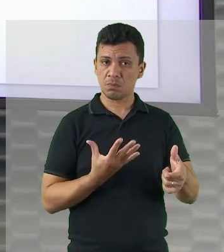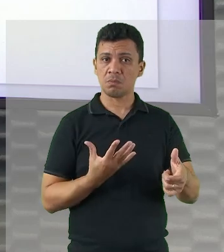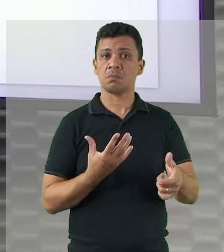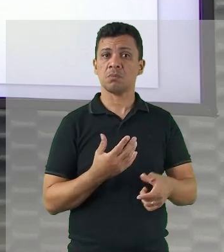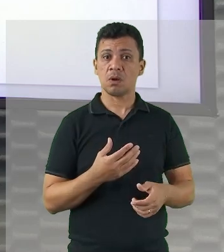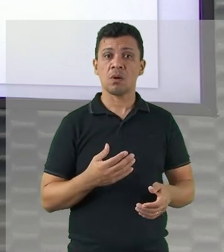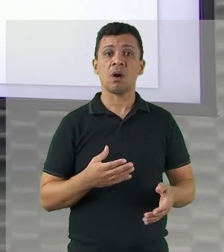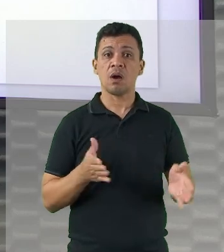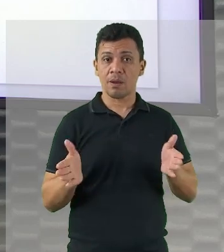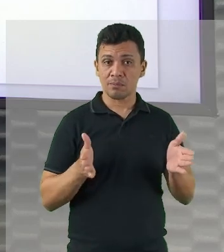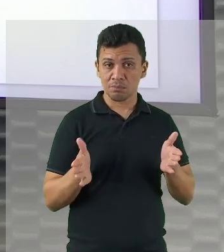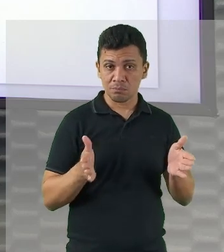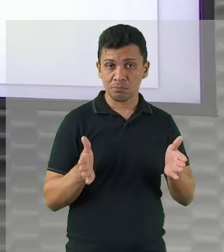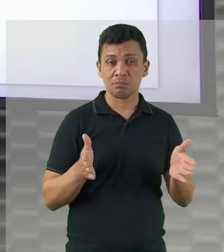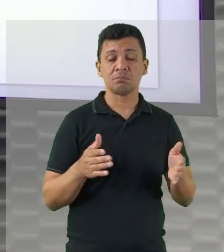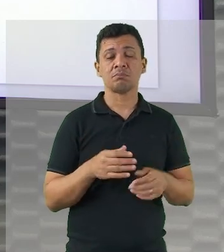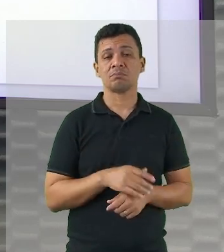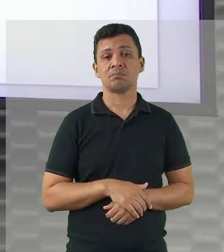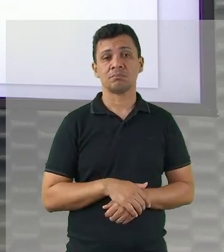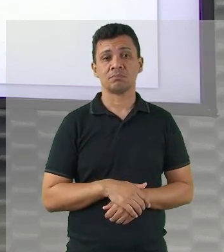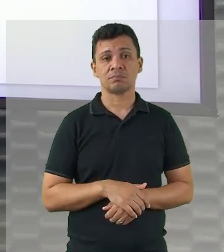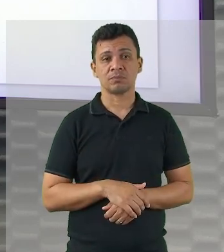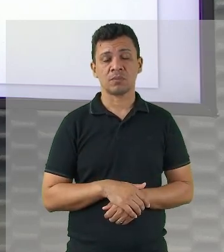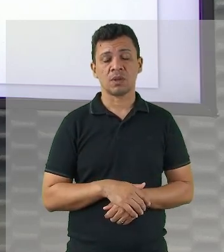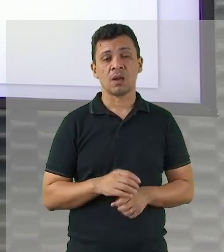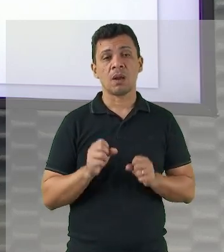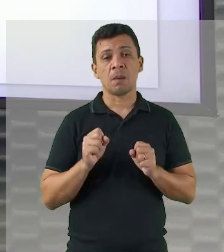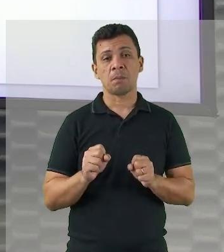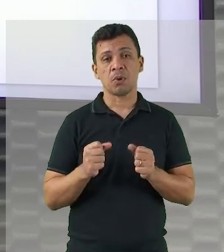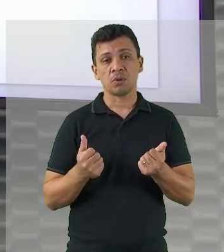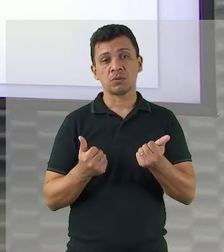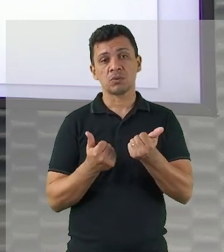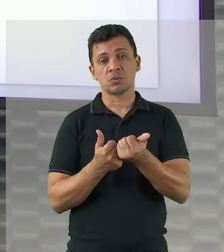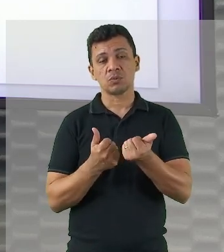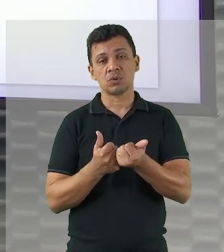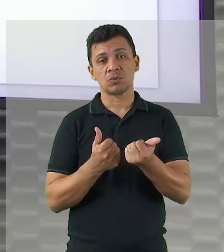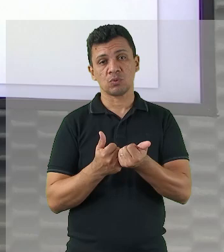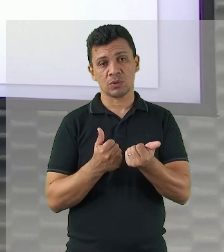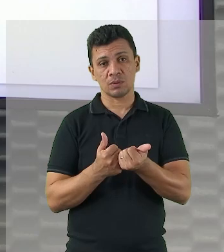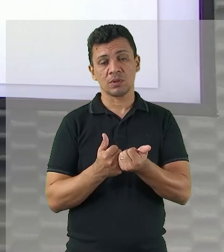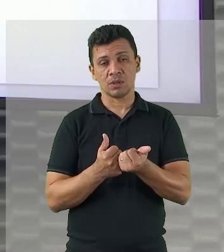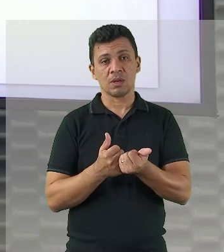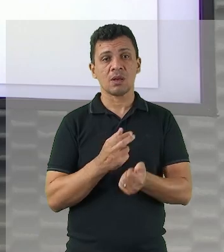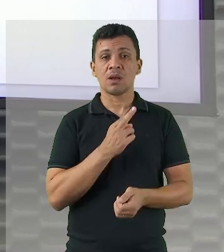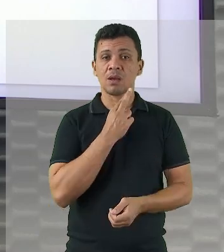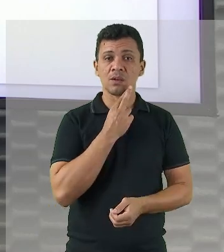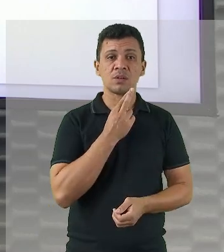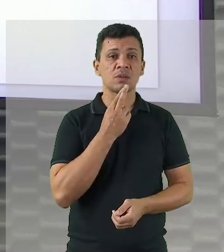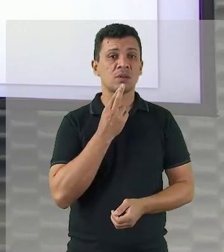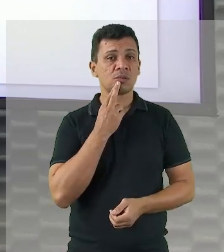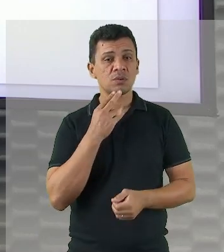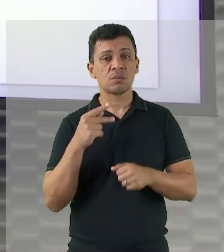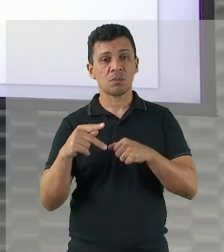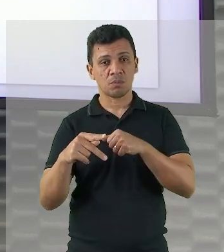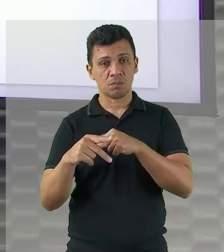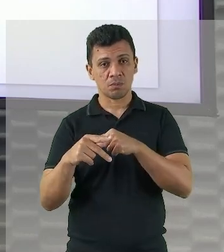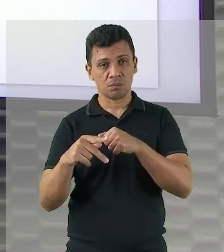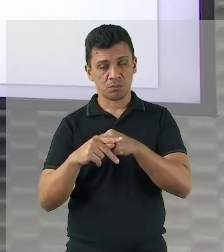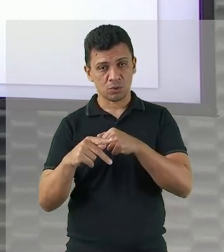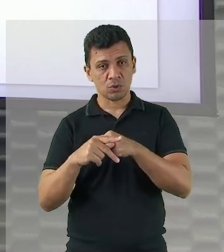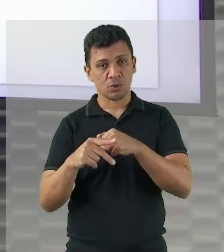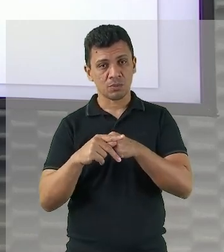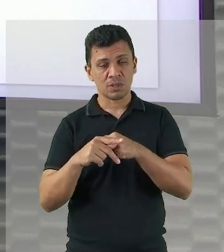adequada, acessível. Então, eu posso substituir esse substantivo por um pronome. Em inglês,